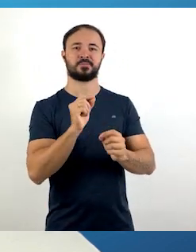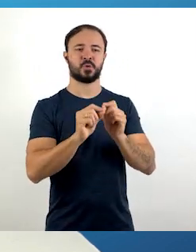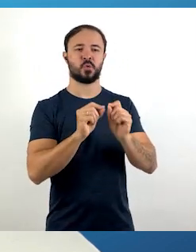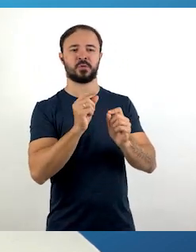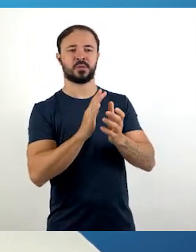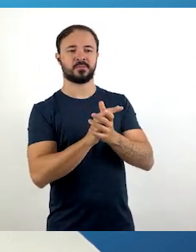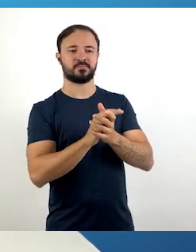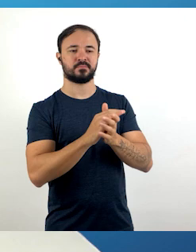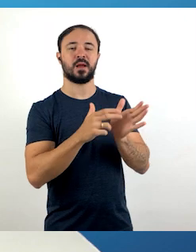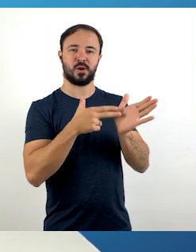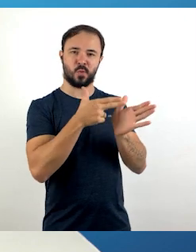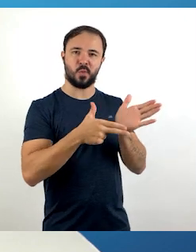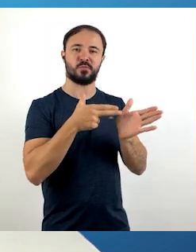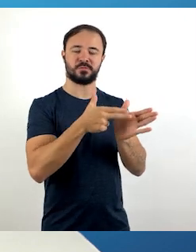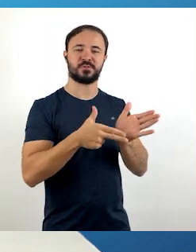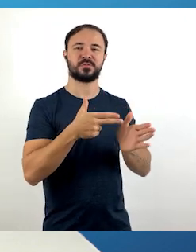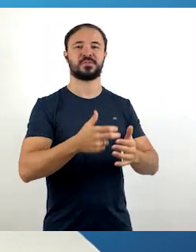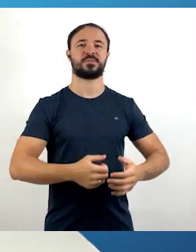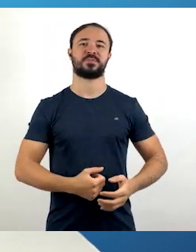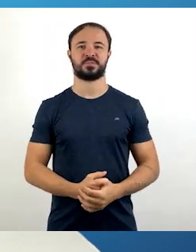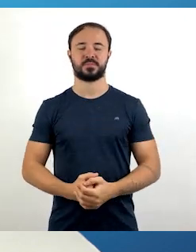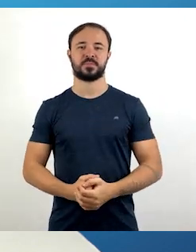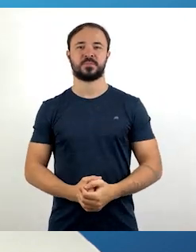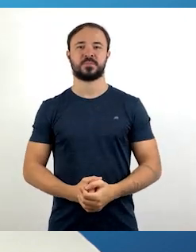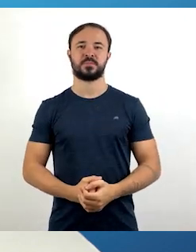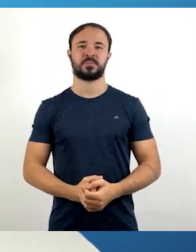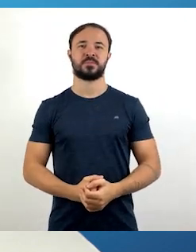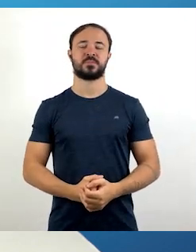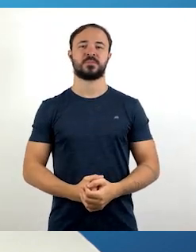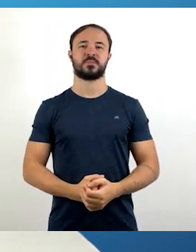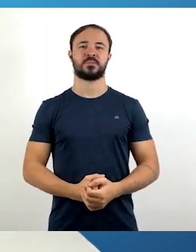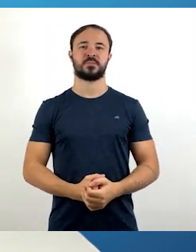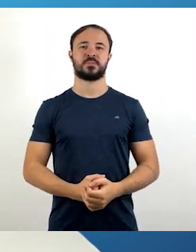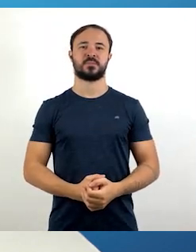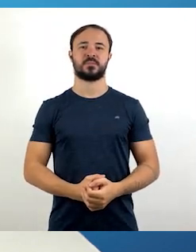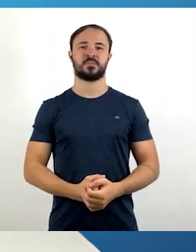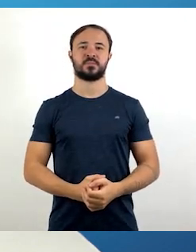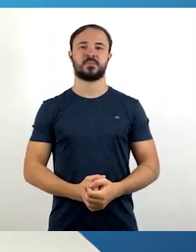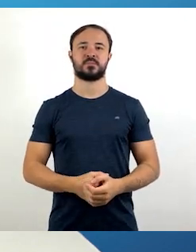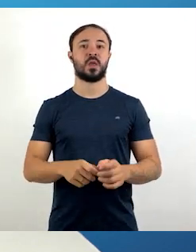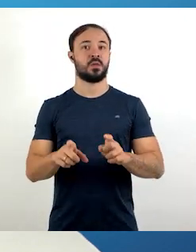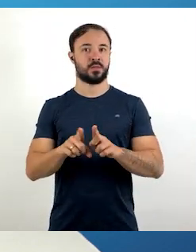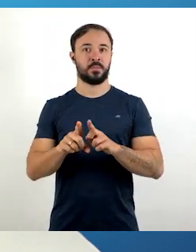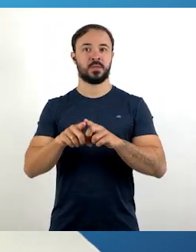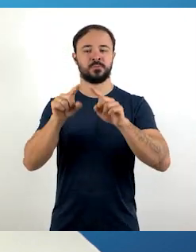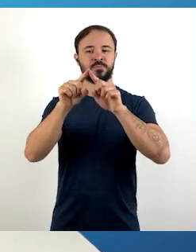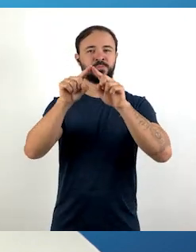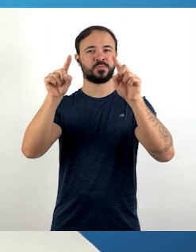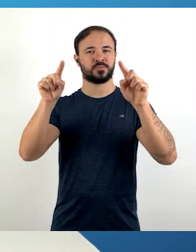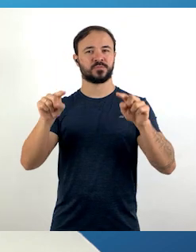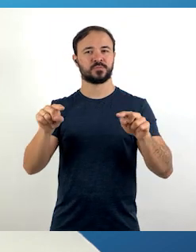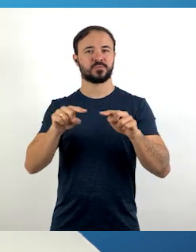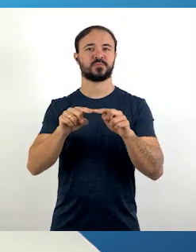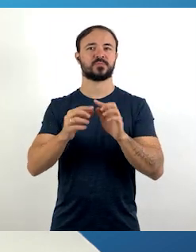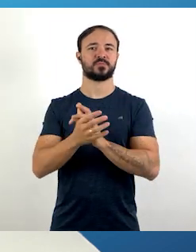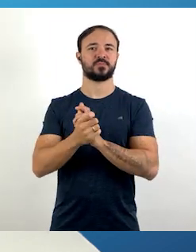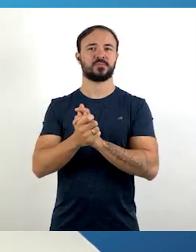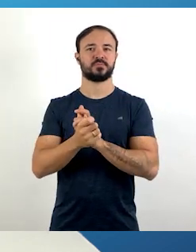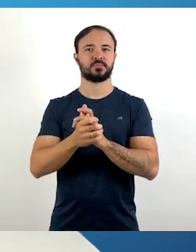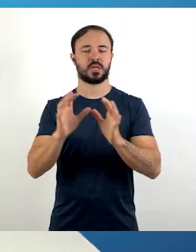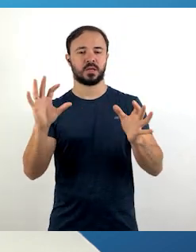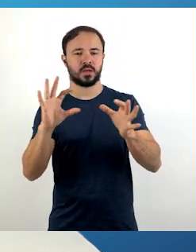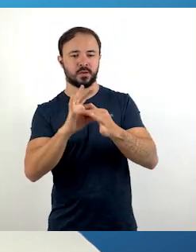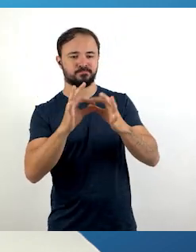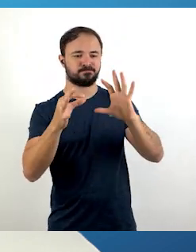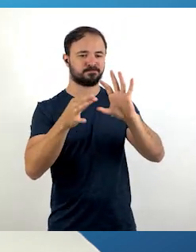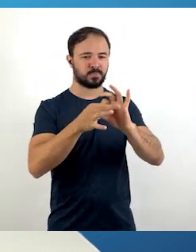dessa locomotiva. Nós temos aqui frames, esses são esses retângulos, para